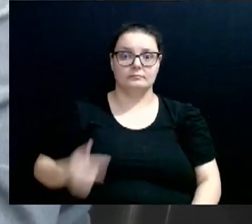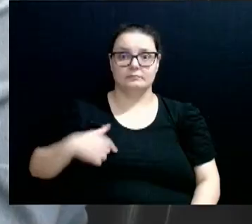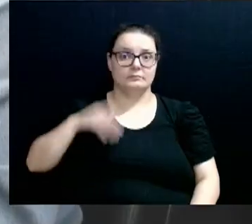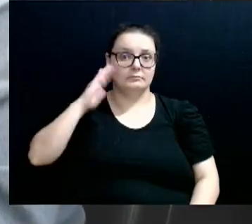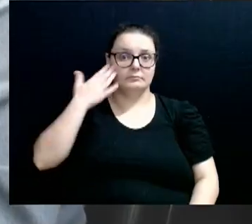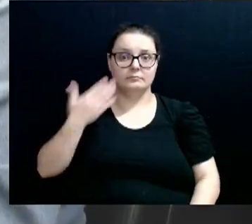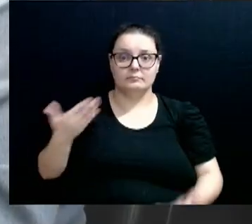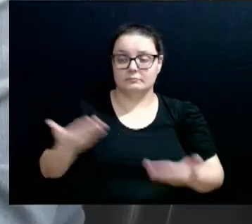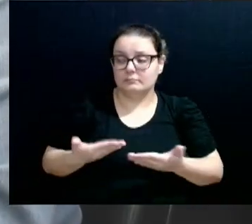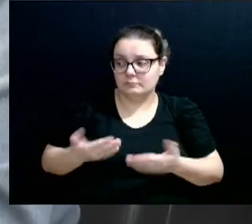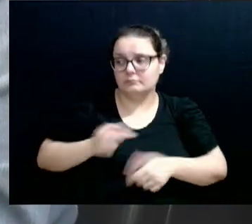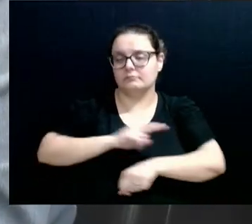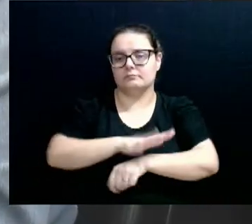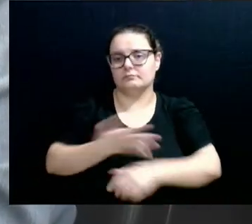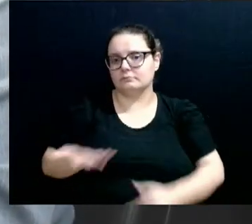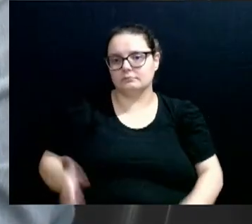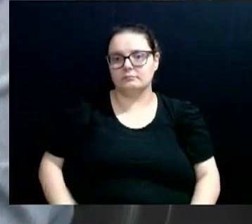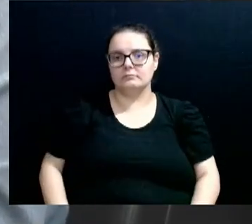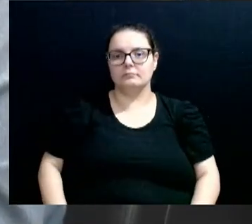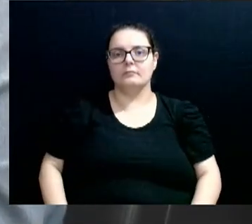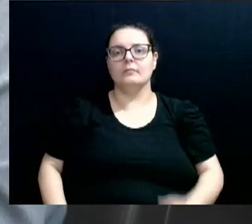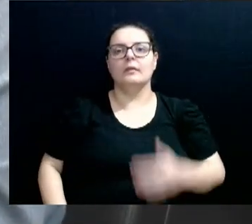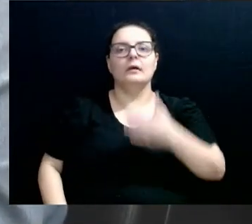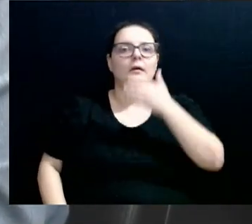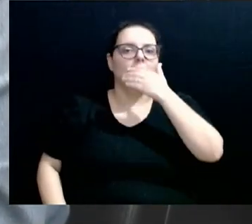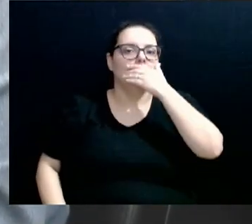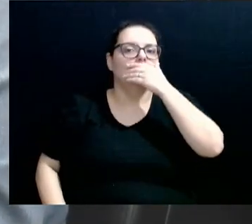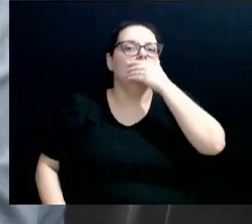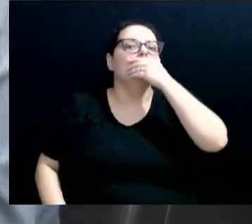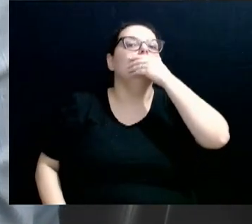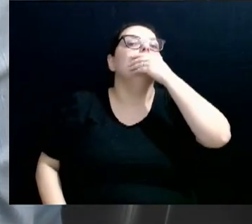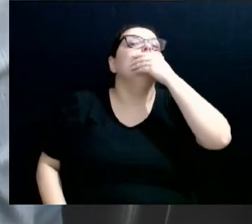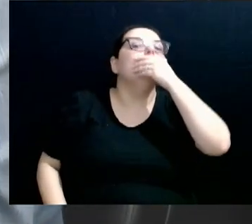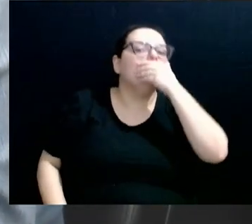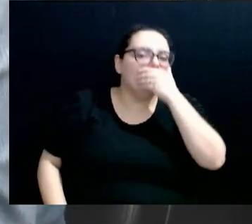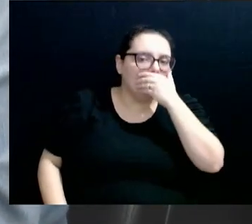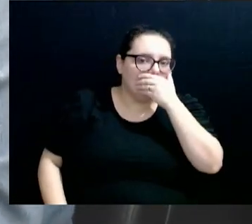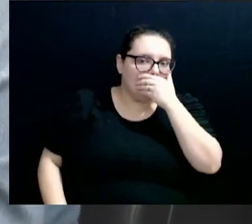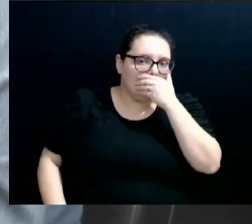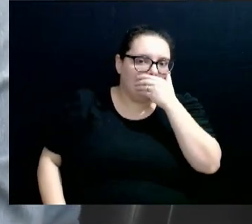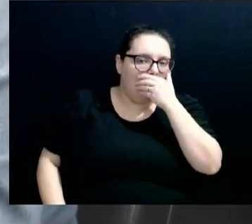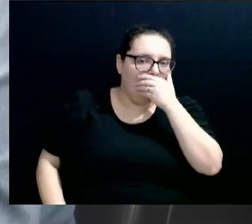Então, por exemplo, a gente tinha muito pouca convivência com a família do meu pai.